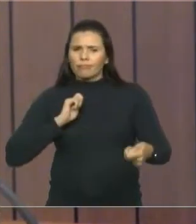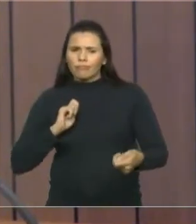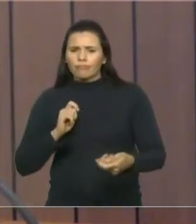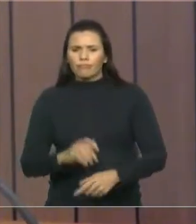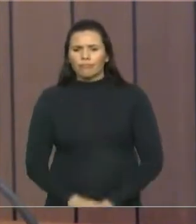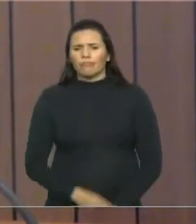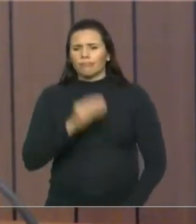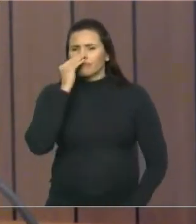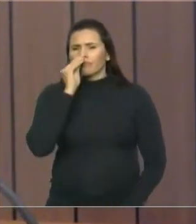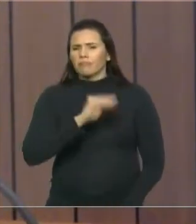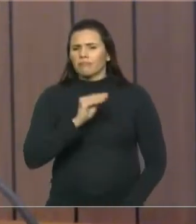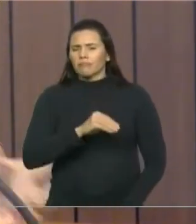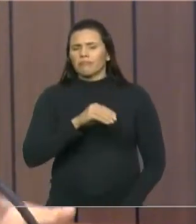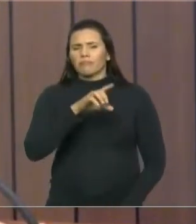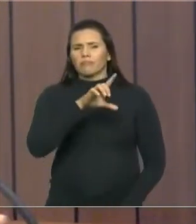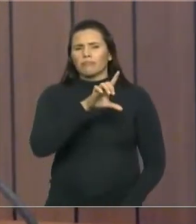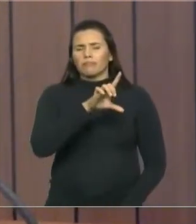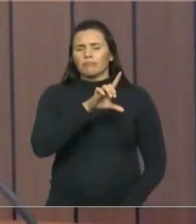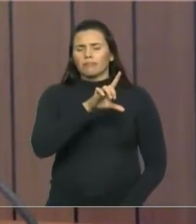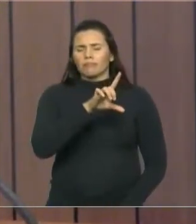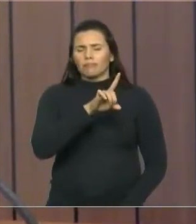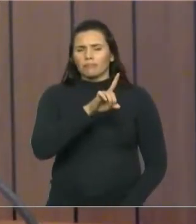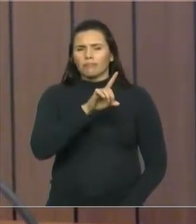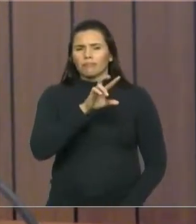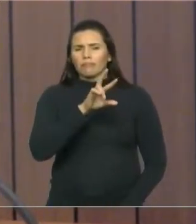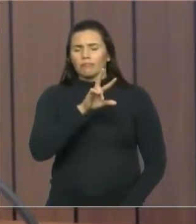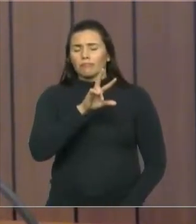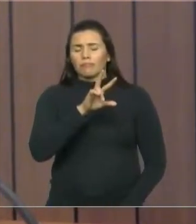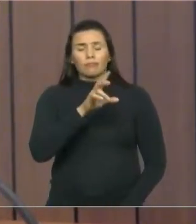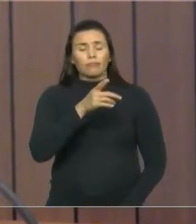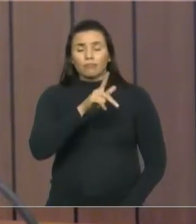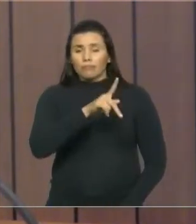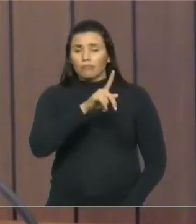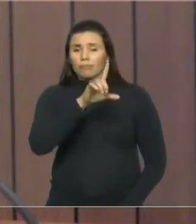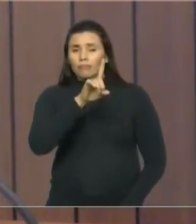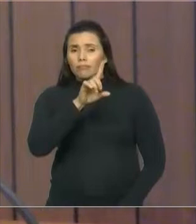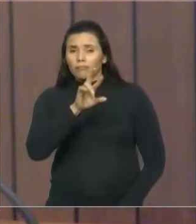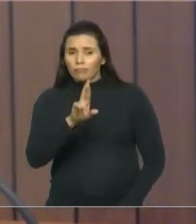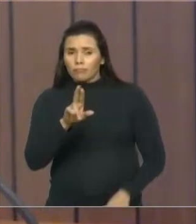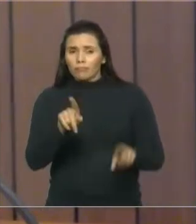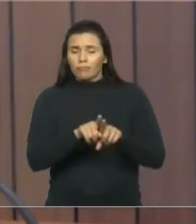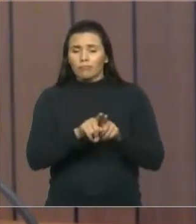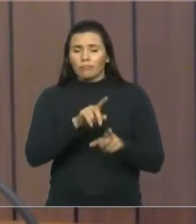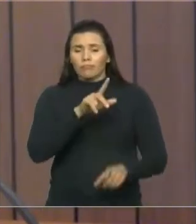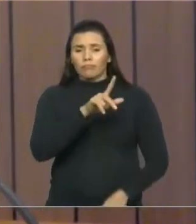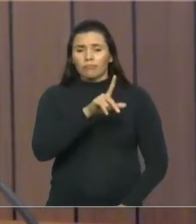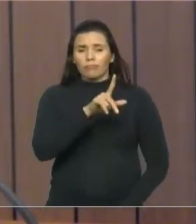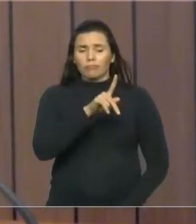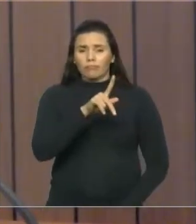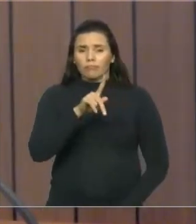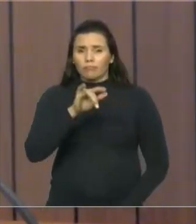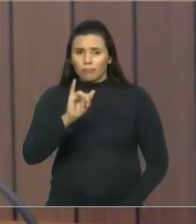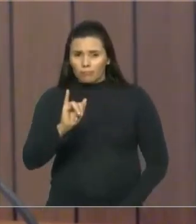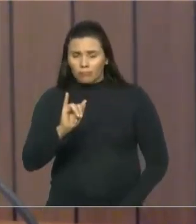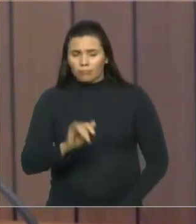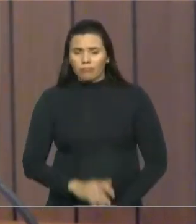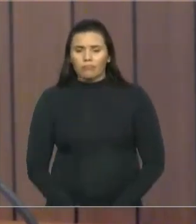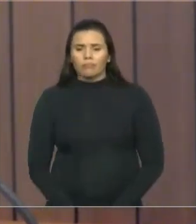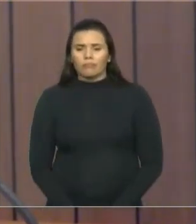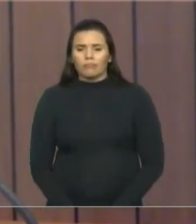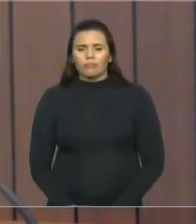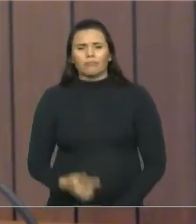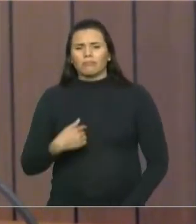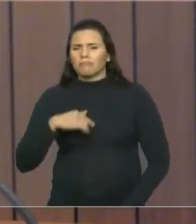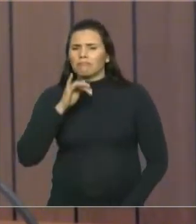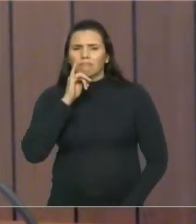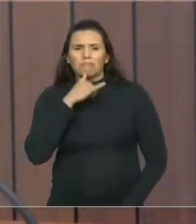e se mudou toda a história do Estado do Maranhão. Isso é triste. Por quê? Porque nós vamos